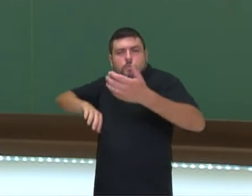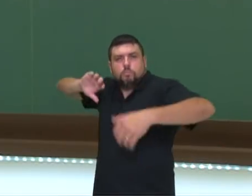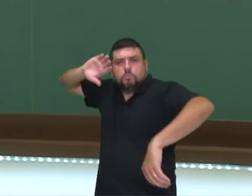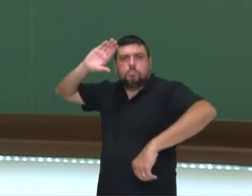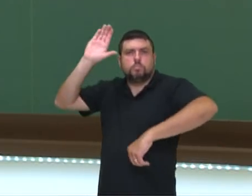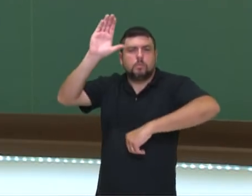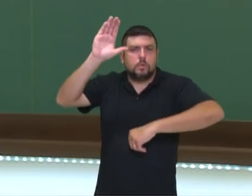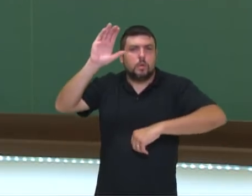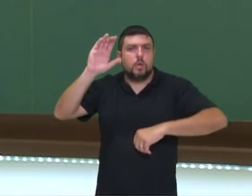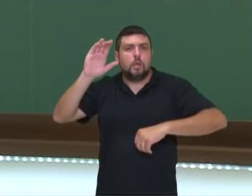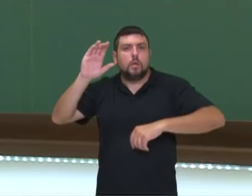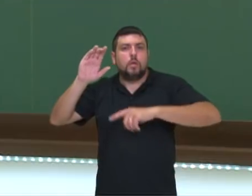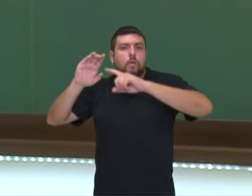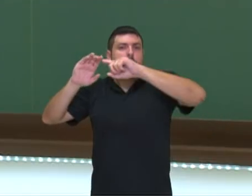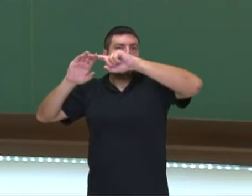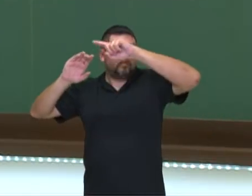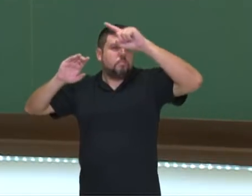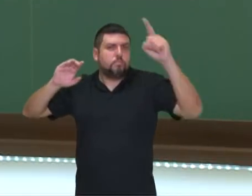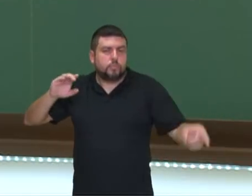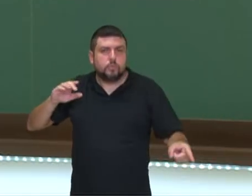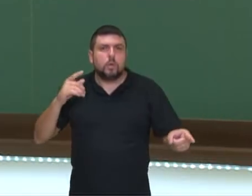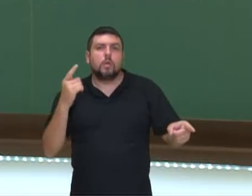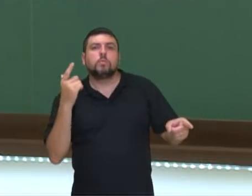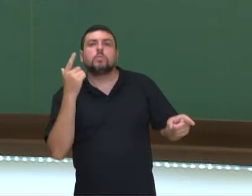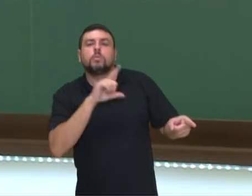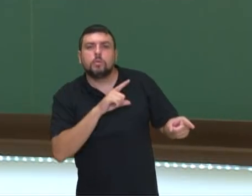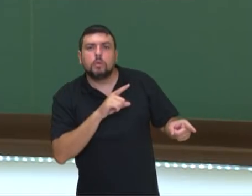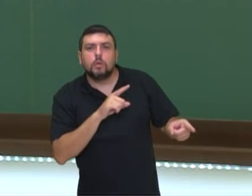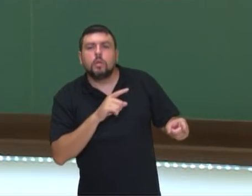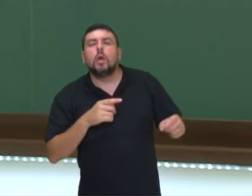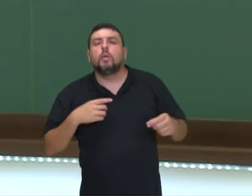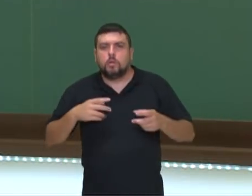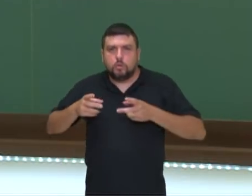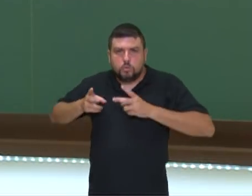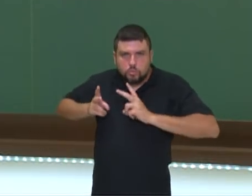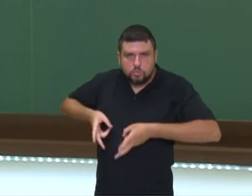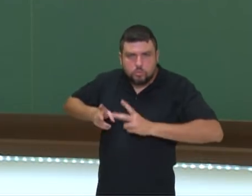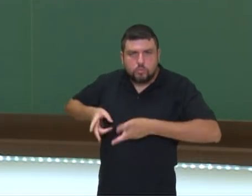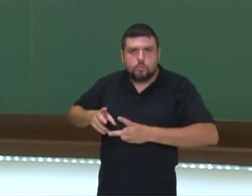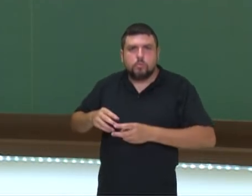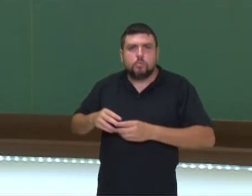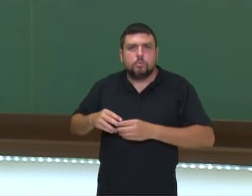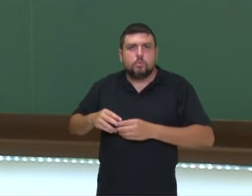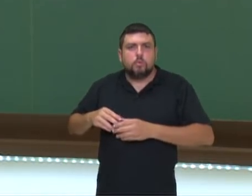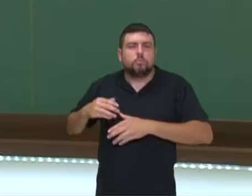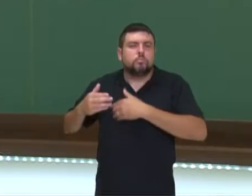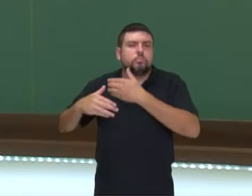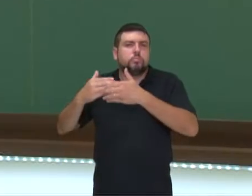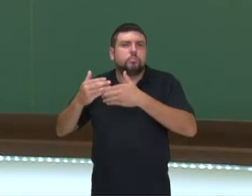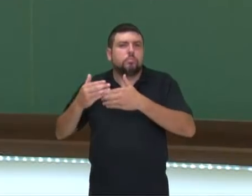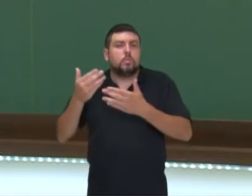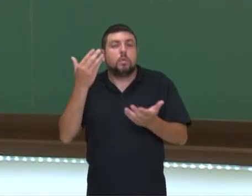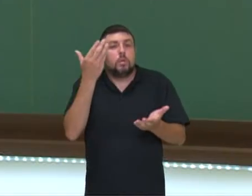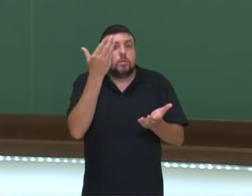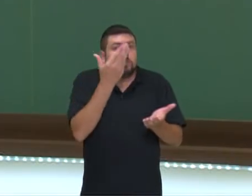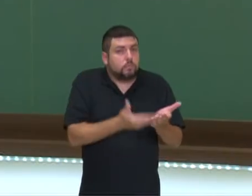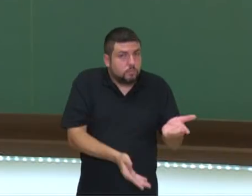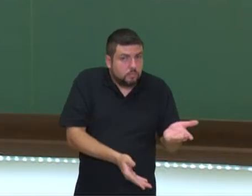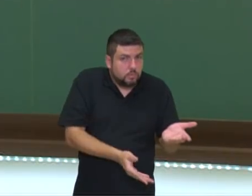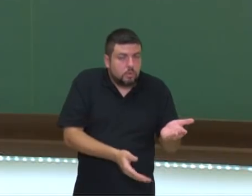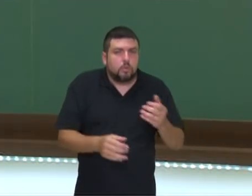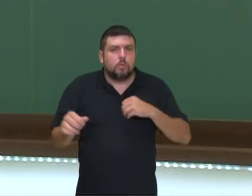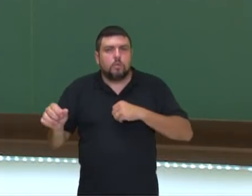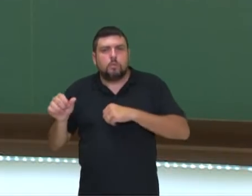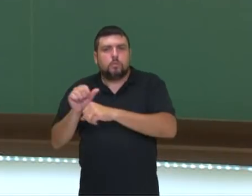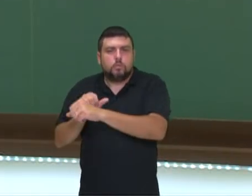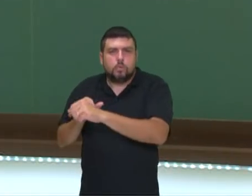aquele ponto, então ele continua sendo o mesmo jogador a sacar até que ele perca aquele ponto e o ponto, né, o direito ao saque vai para outra equipe, e aí